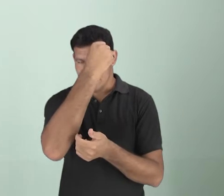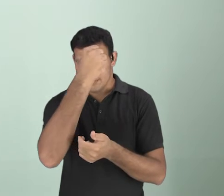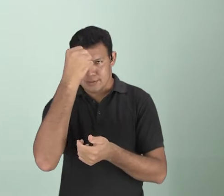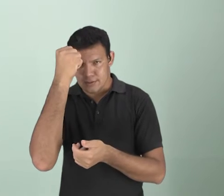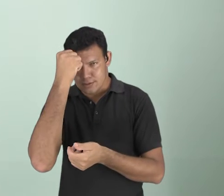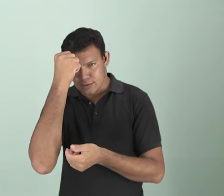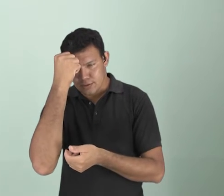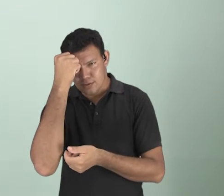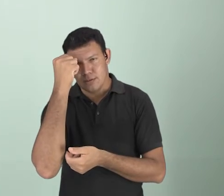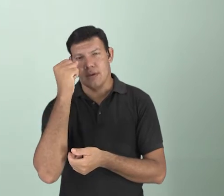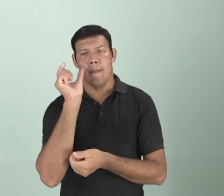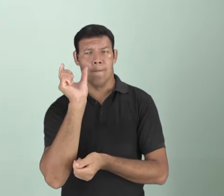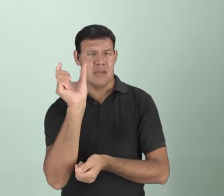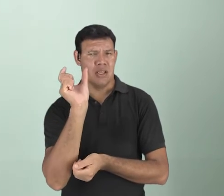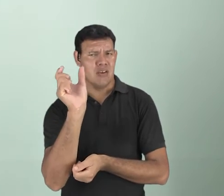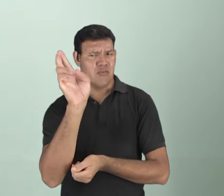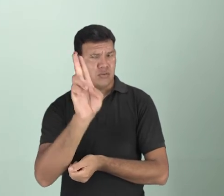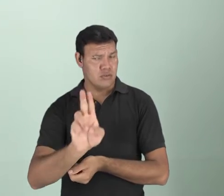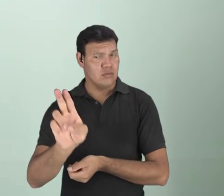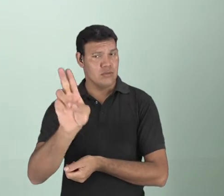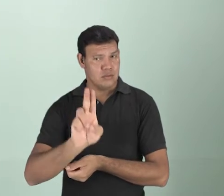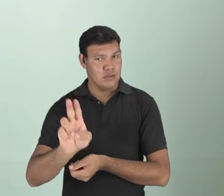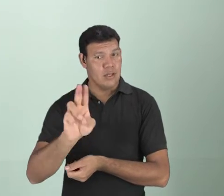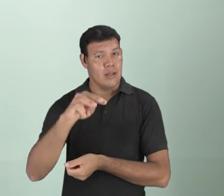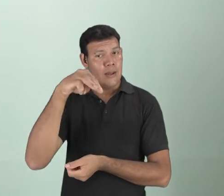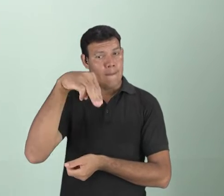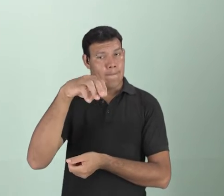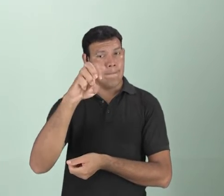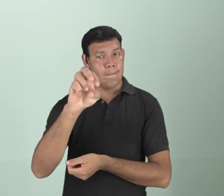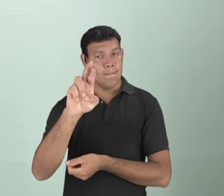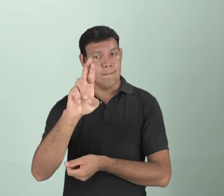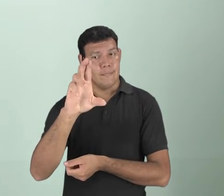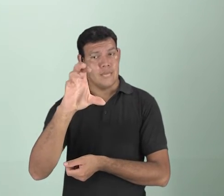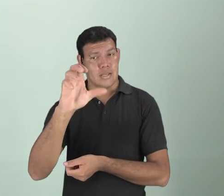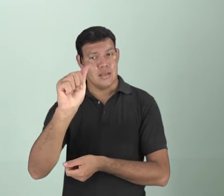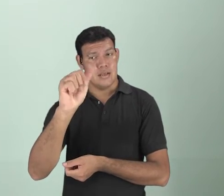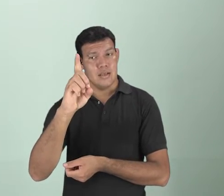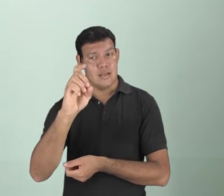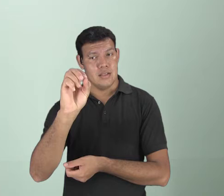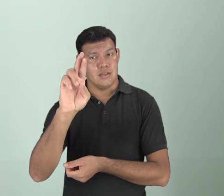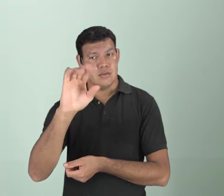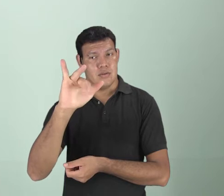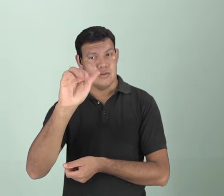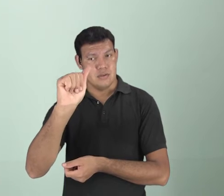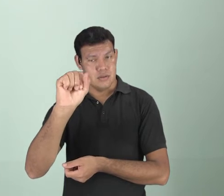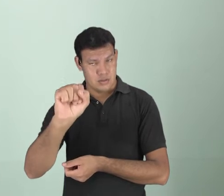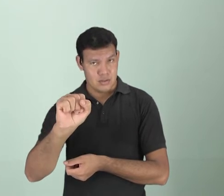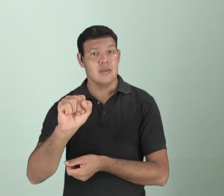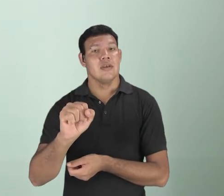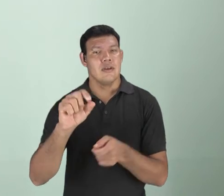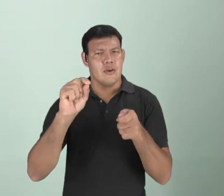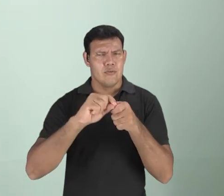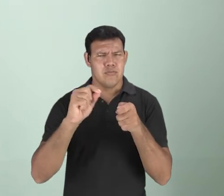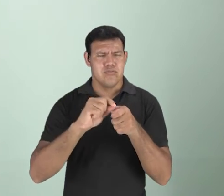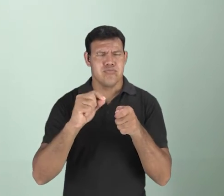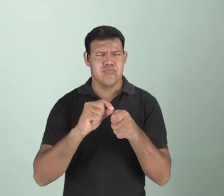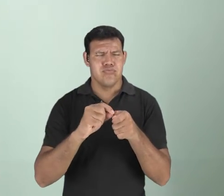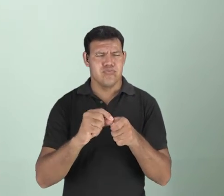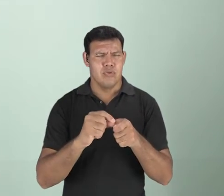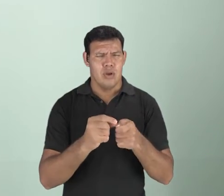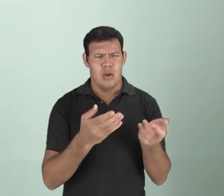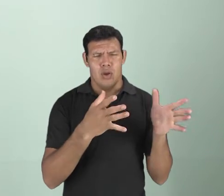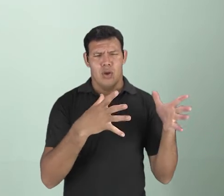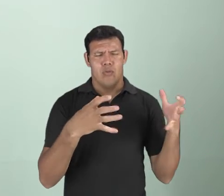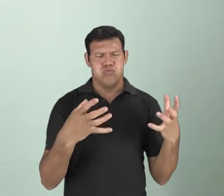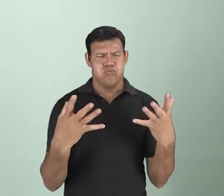nós utilizamos uma outra palavra, mercadorias. As mercadorias, elas são produzidas em massa.